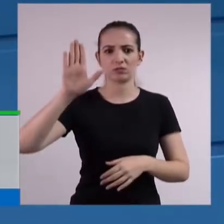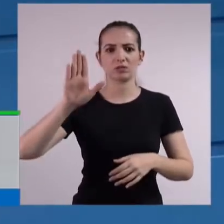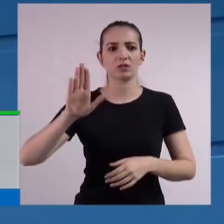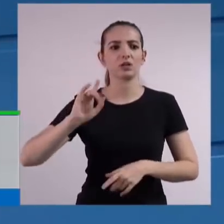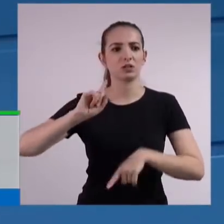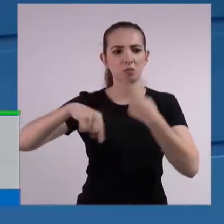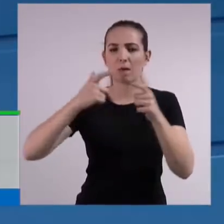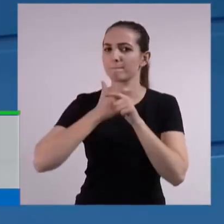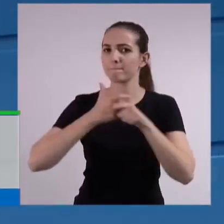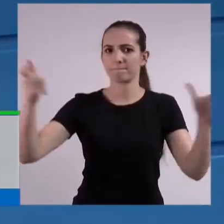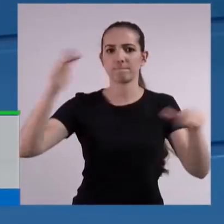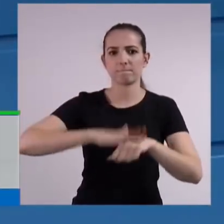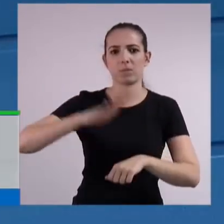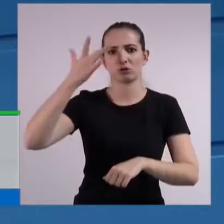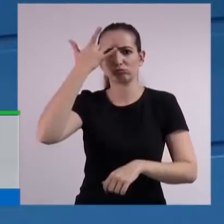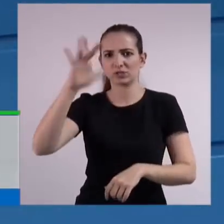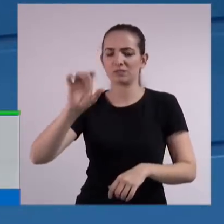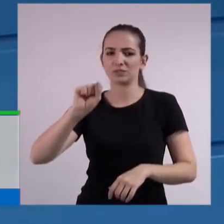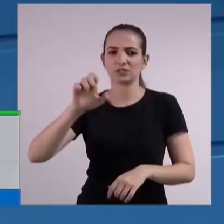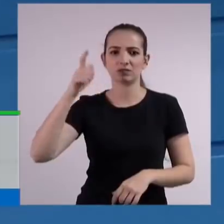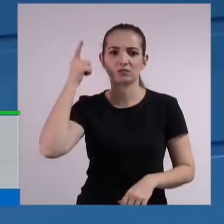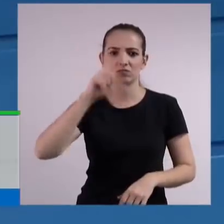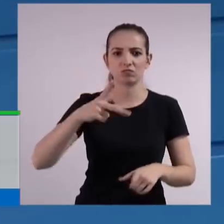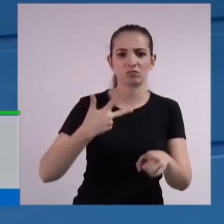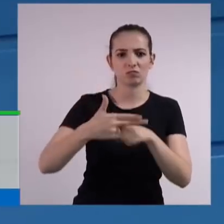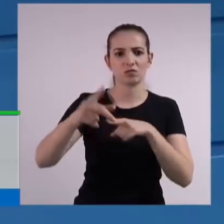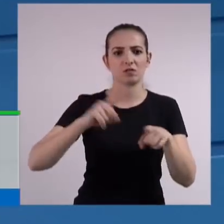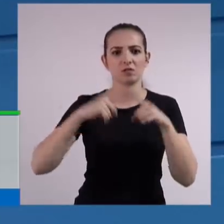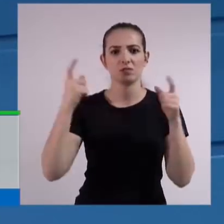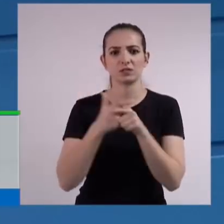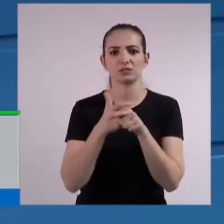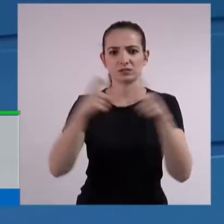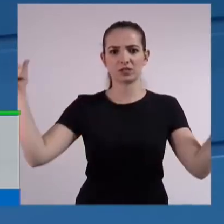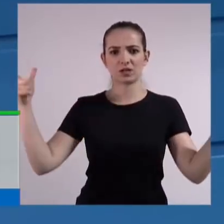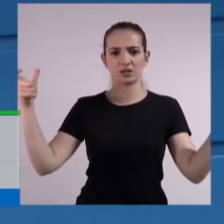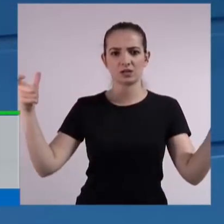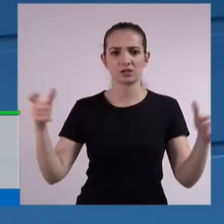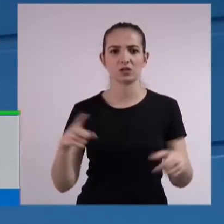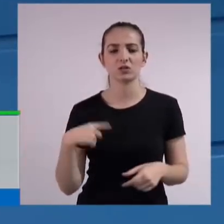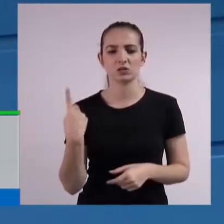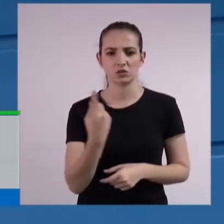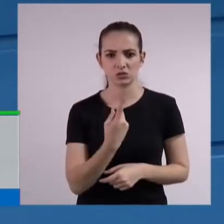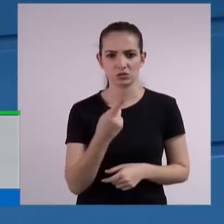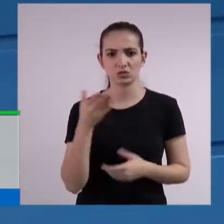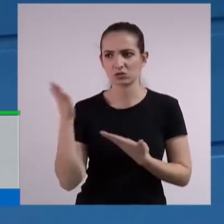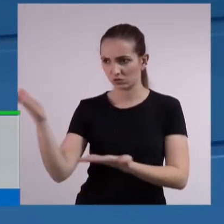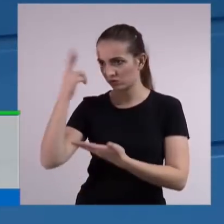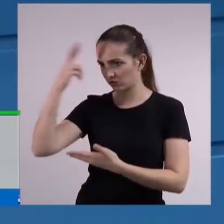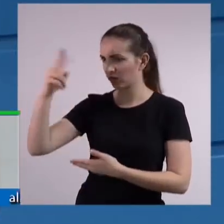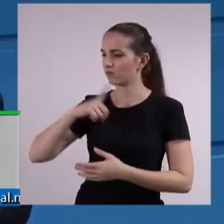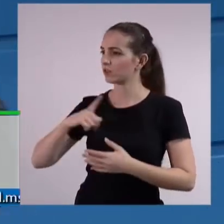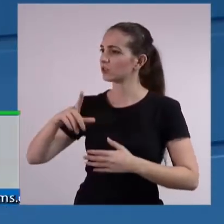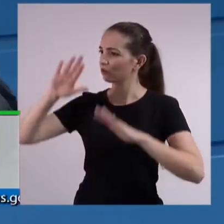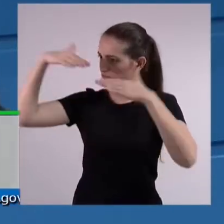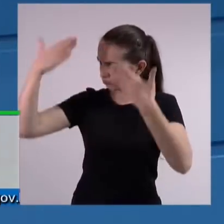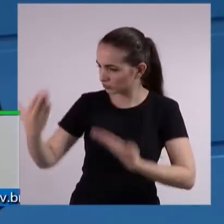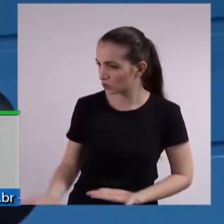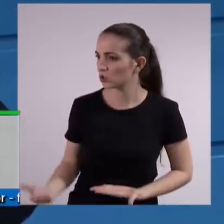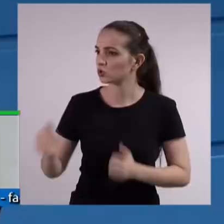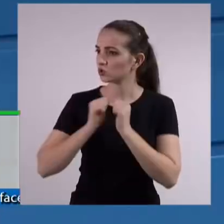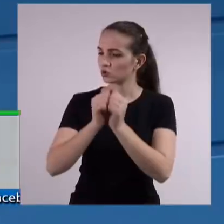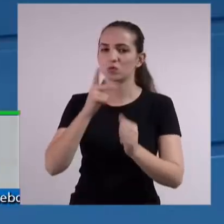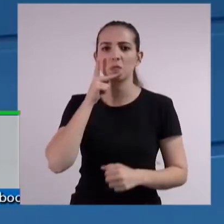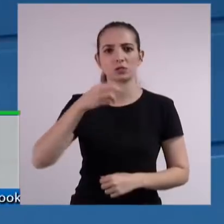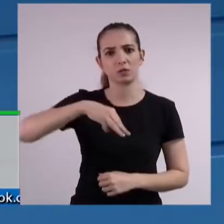maior. Se vai ganhar, nós não sabemos, mas vai sair muito maior. E Vossa Excelência vai ter, no ombro do PMDB, no meu e da